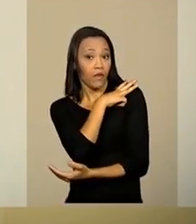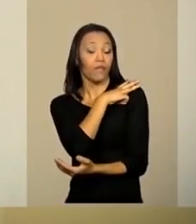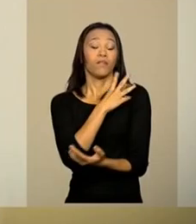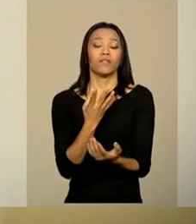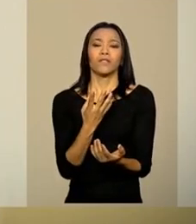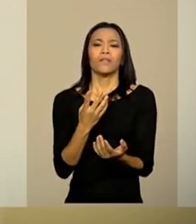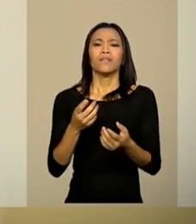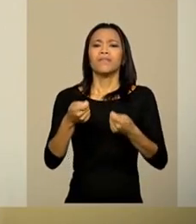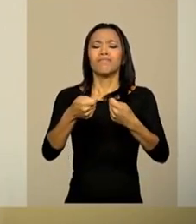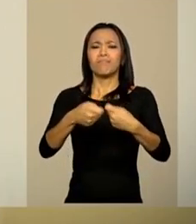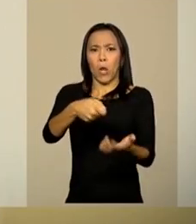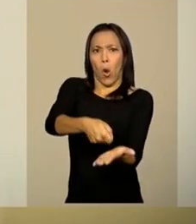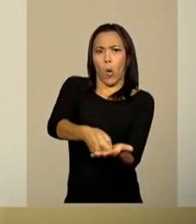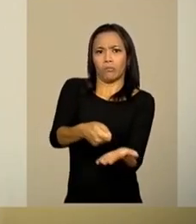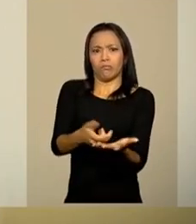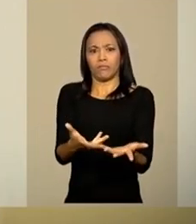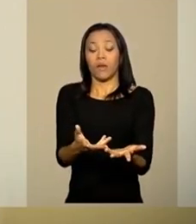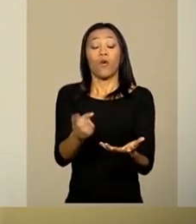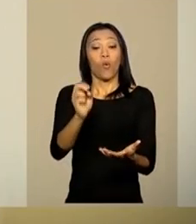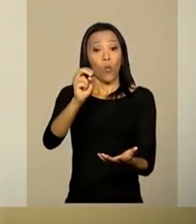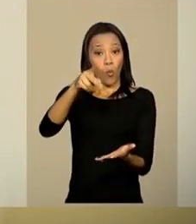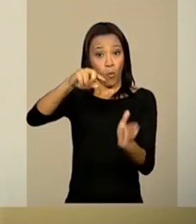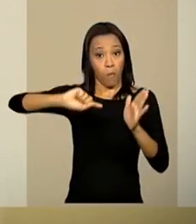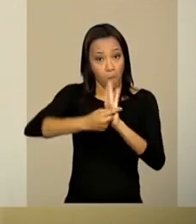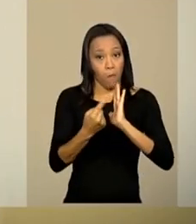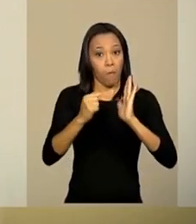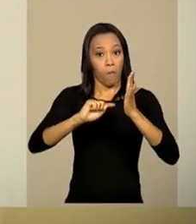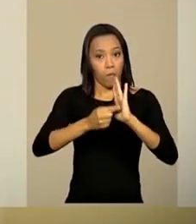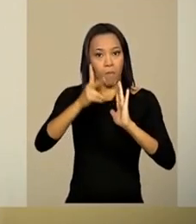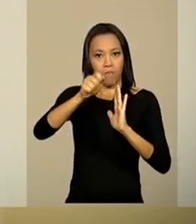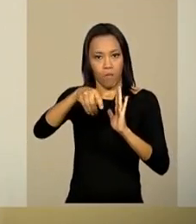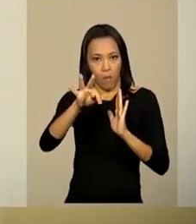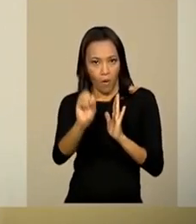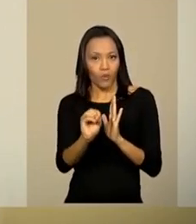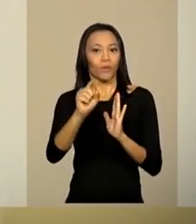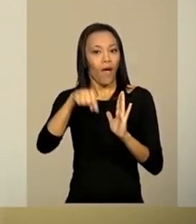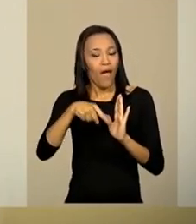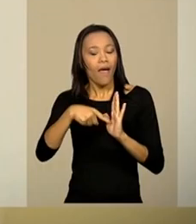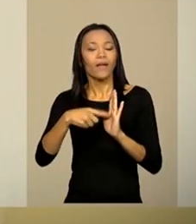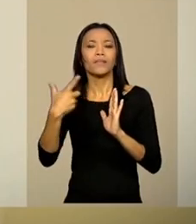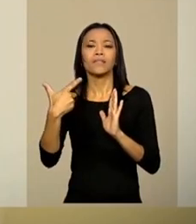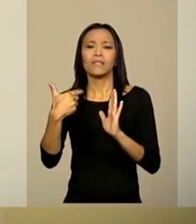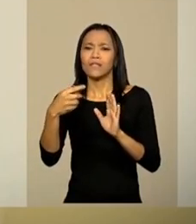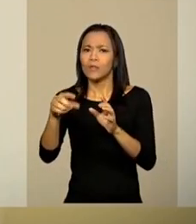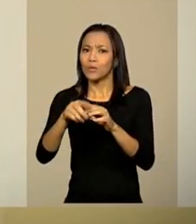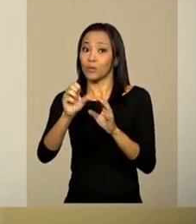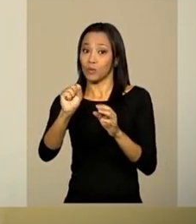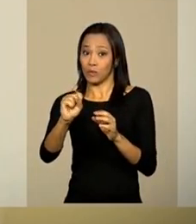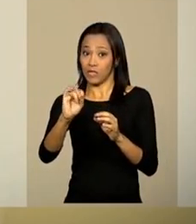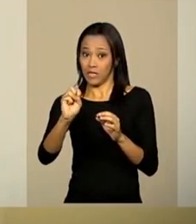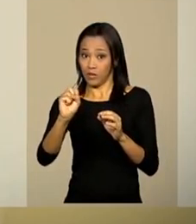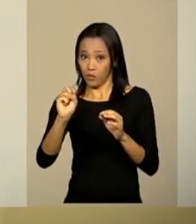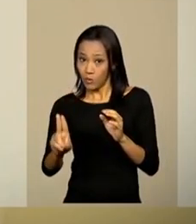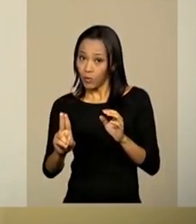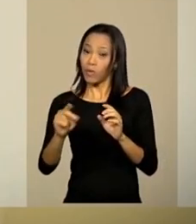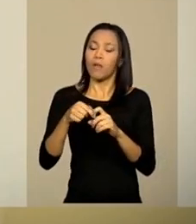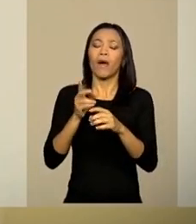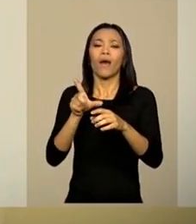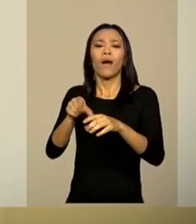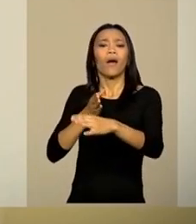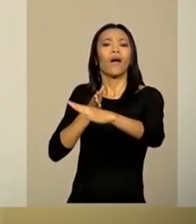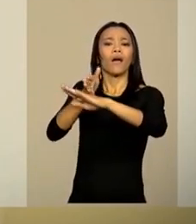nenhuma restrição. O número de pontos obtidos no Enem vale para a classificação do estudante no CISU, ou seja, para